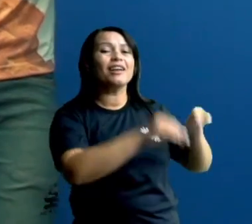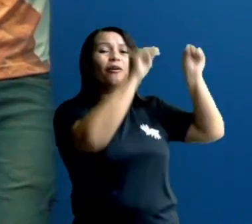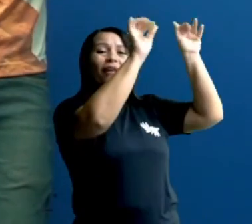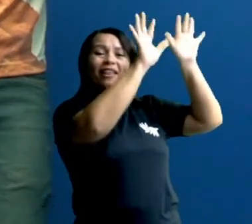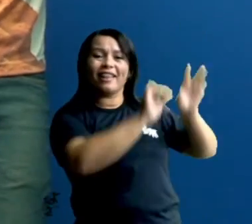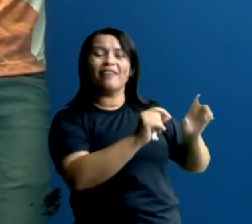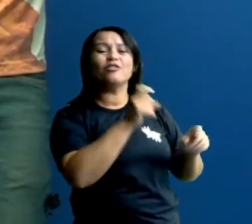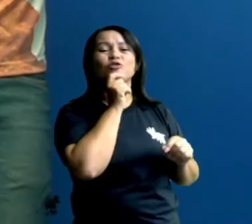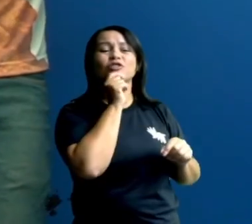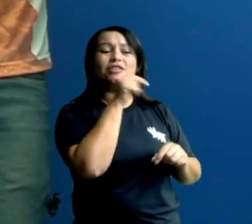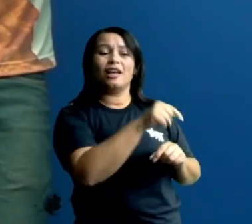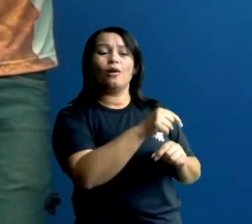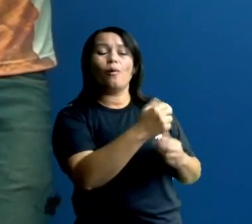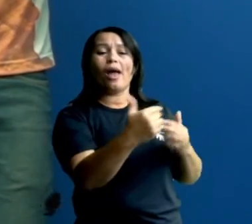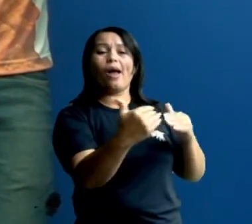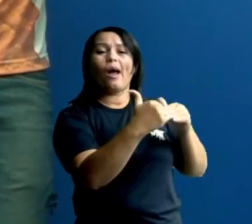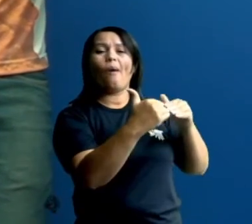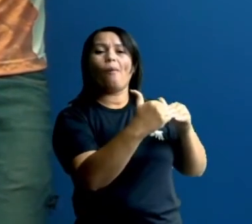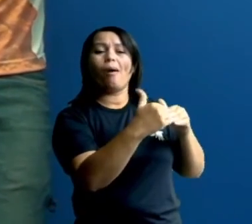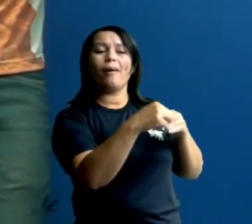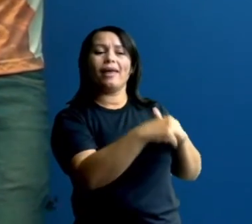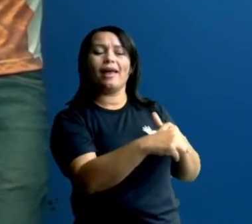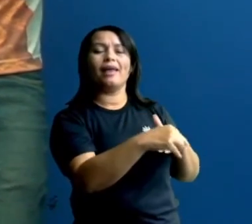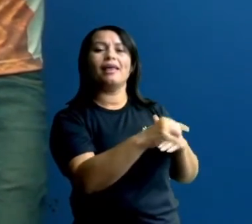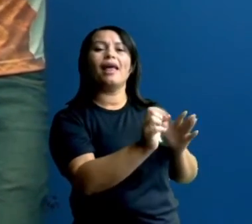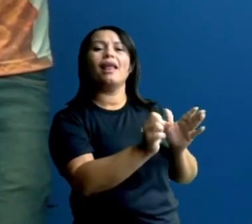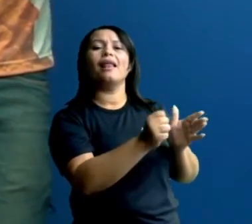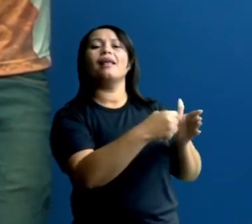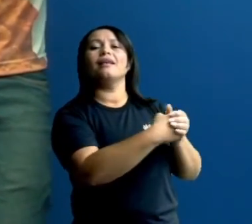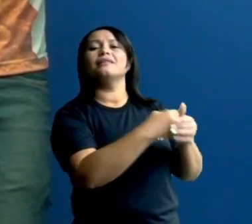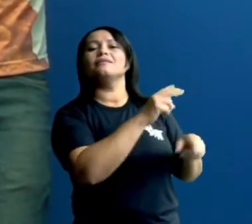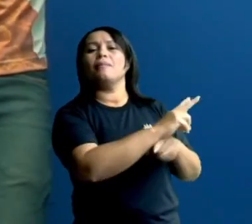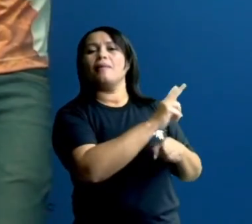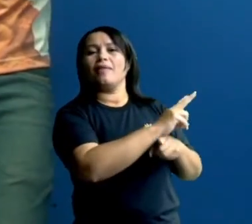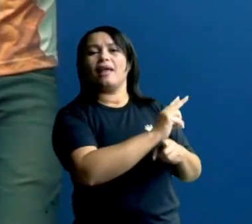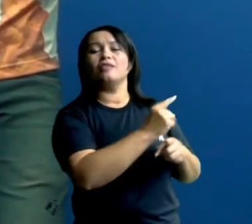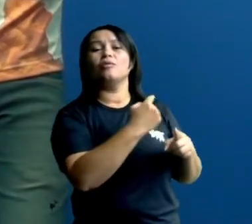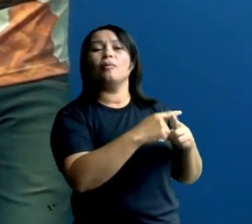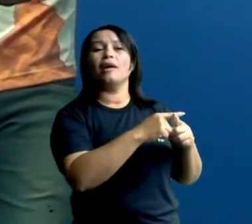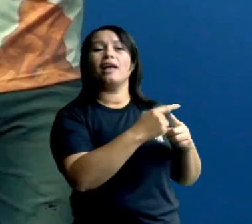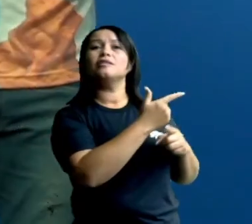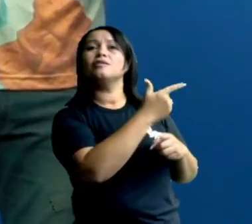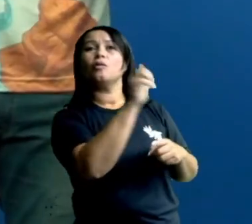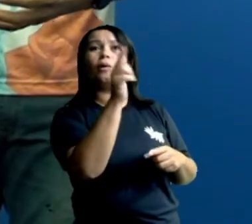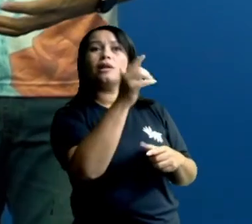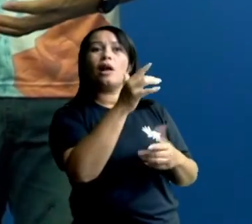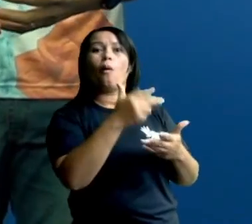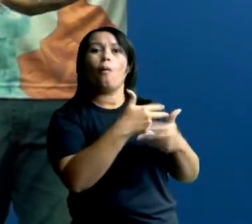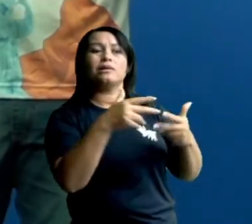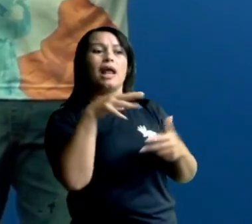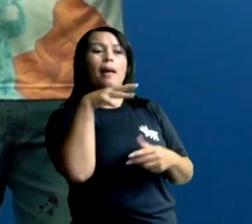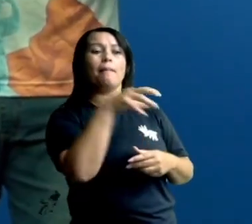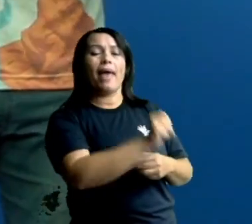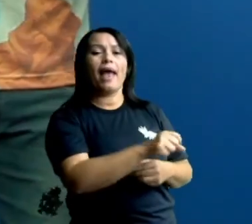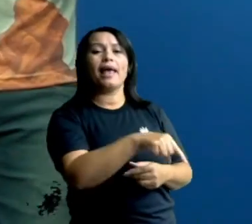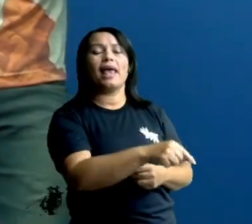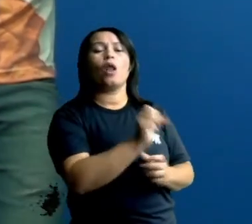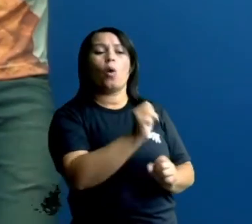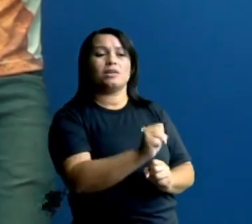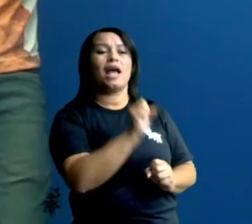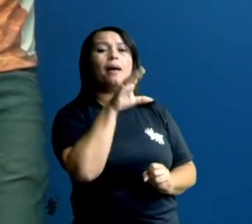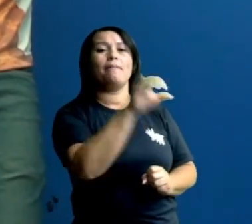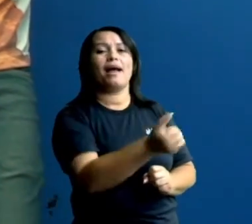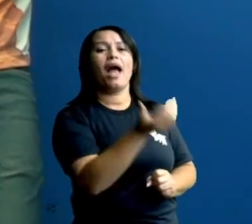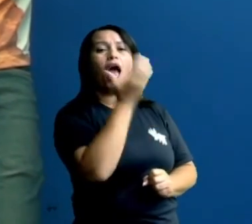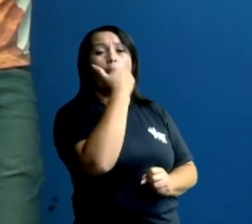e então uma eventual presa, né, não consiga vê-lo e ele consiga capturá-la e se alimentar. Portanto, observe